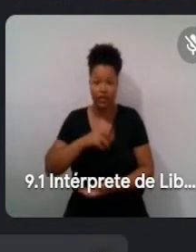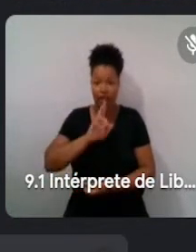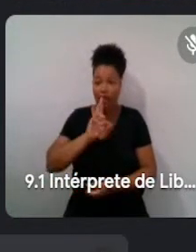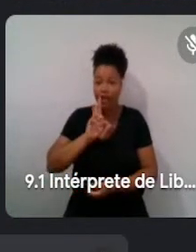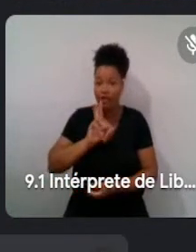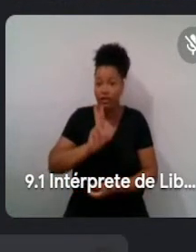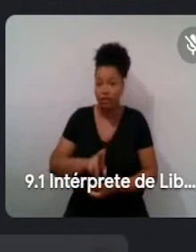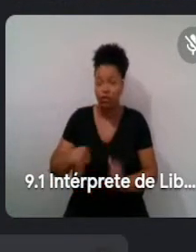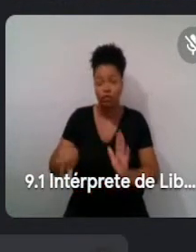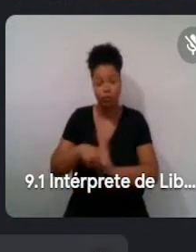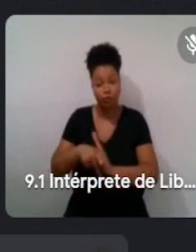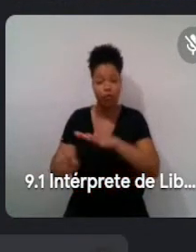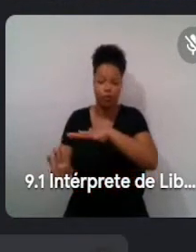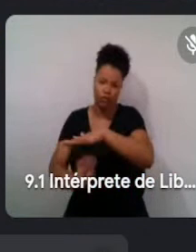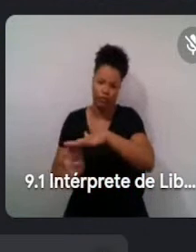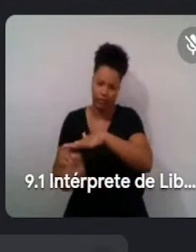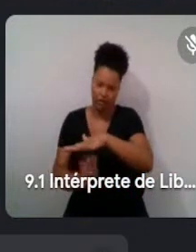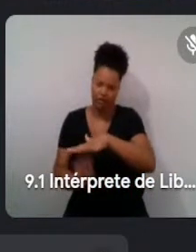da emissora.